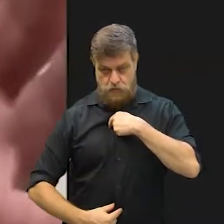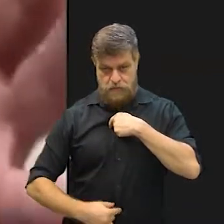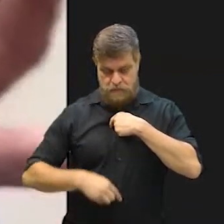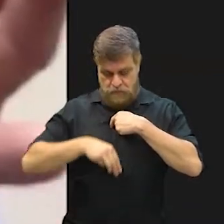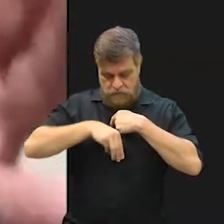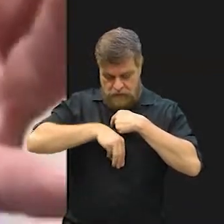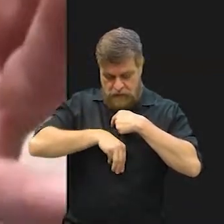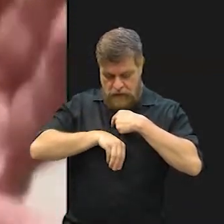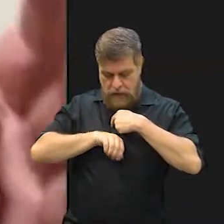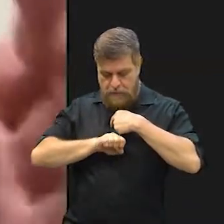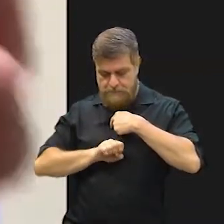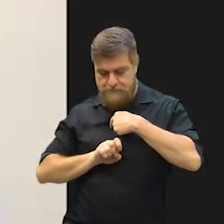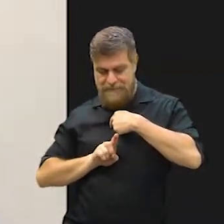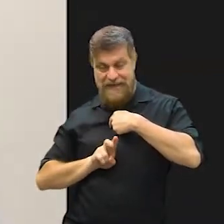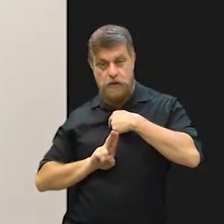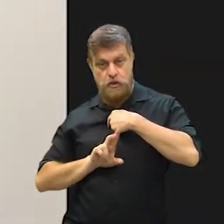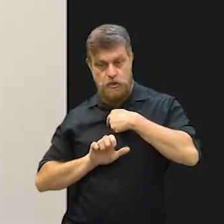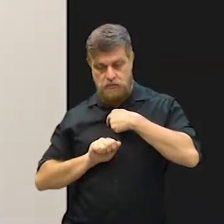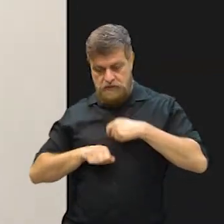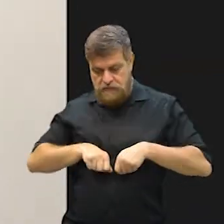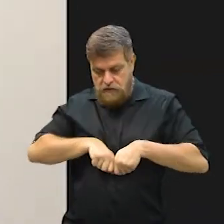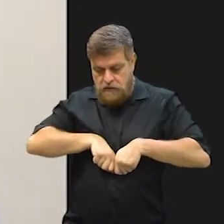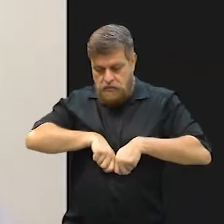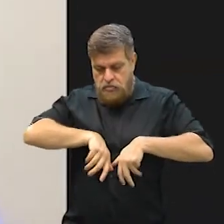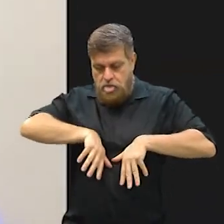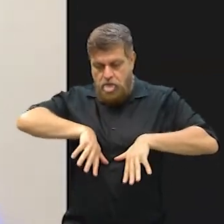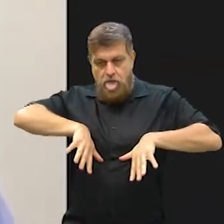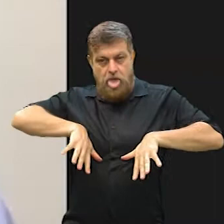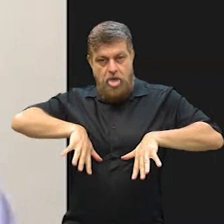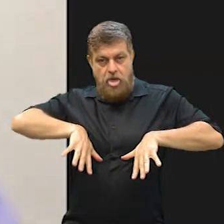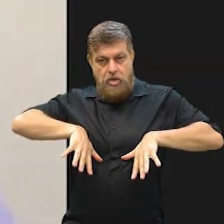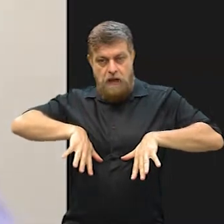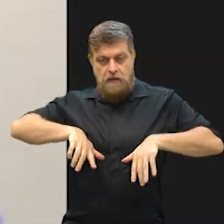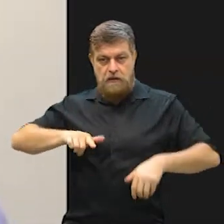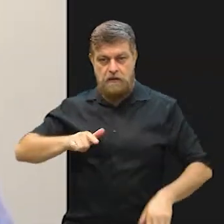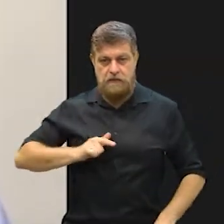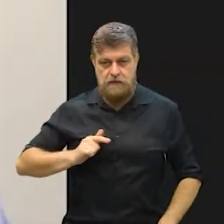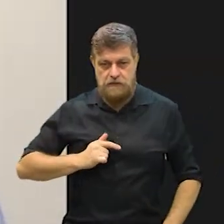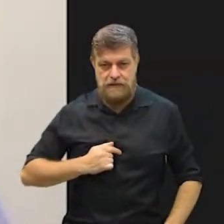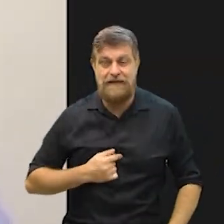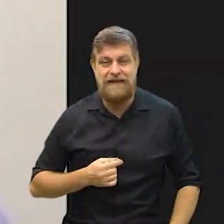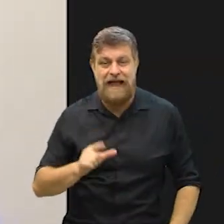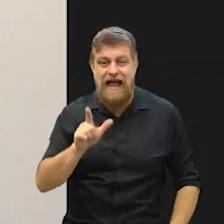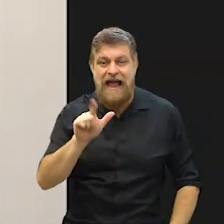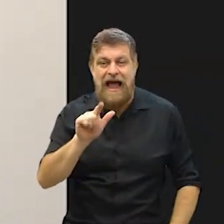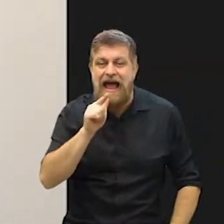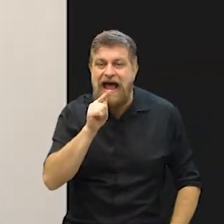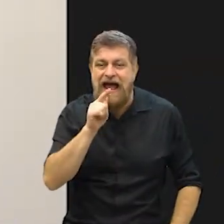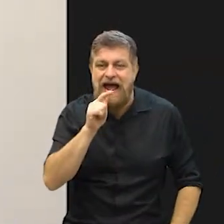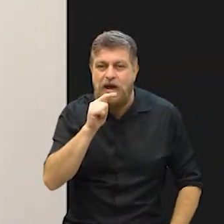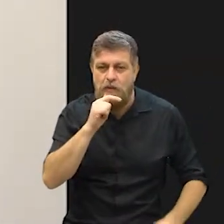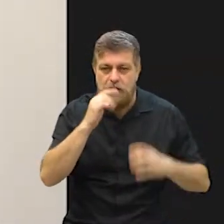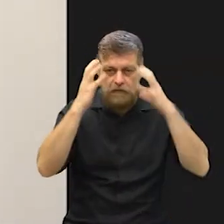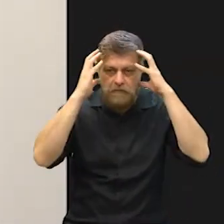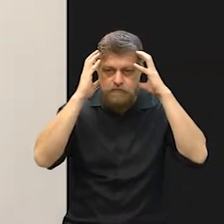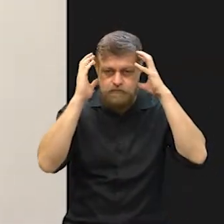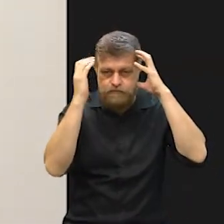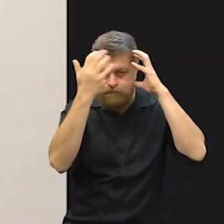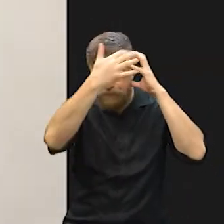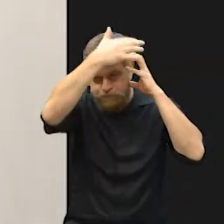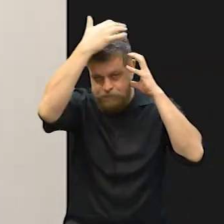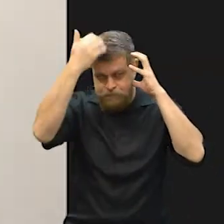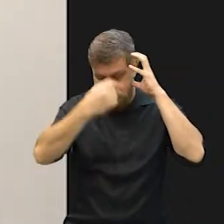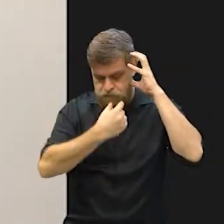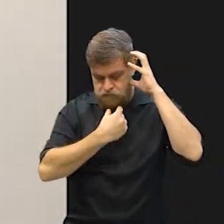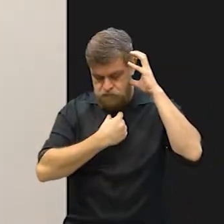né, que vão ficar expostos ao líquido amniótico, a bolsa das águas. E esse